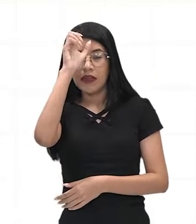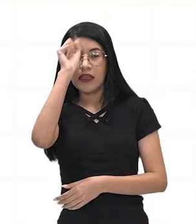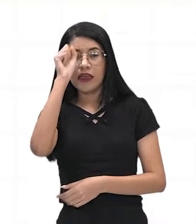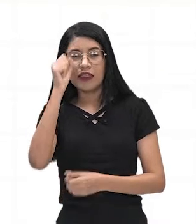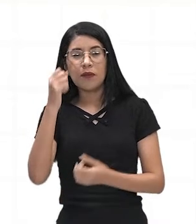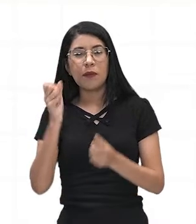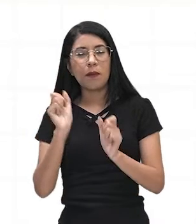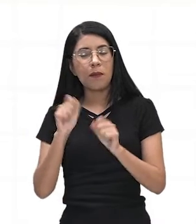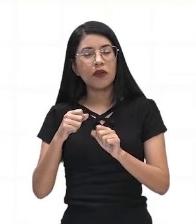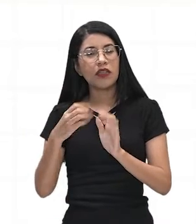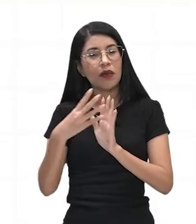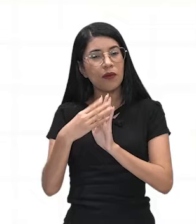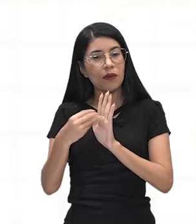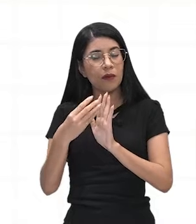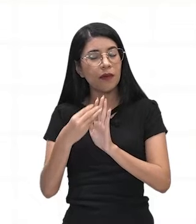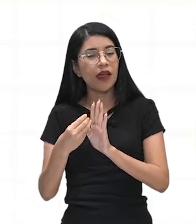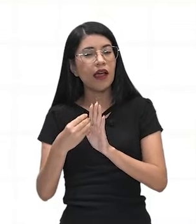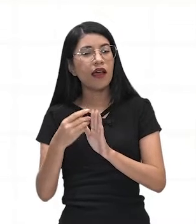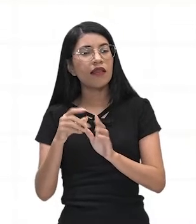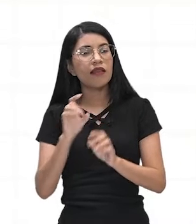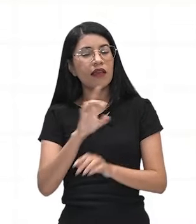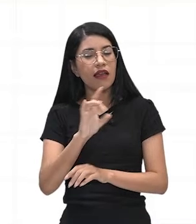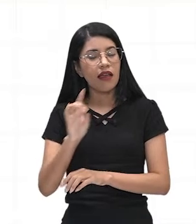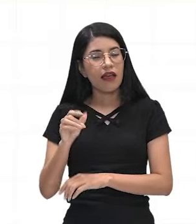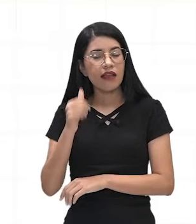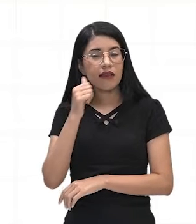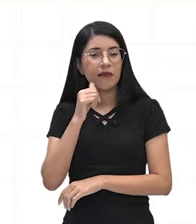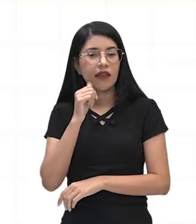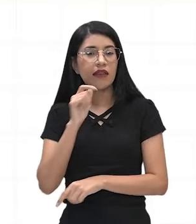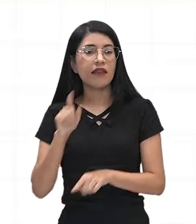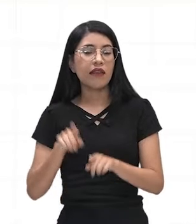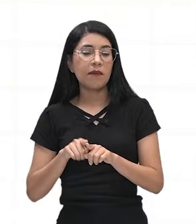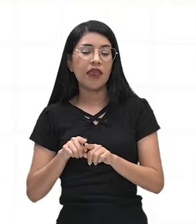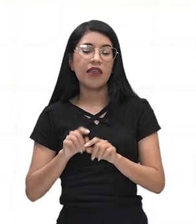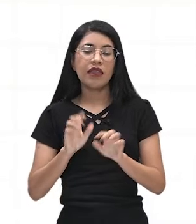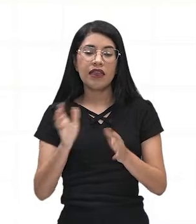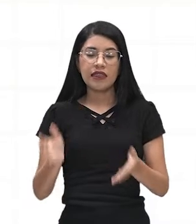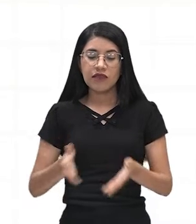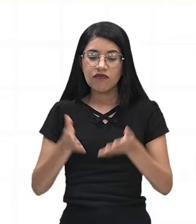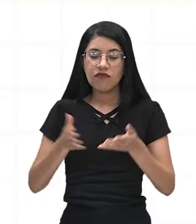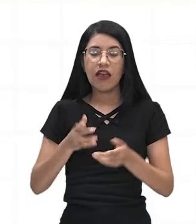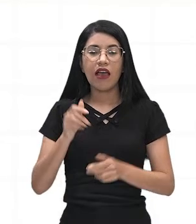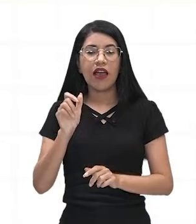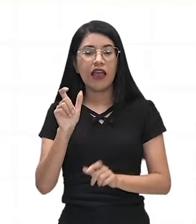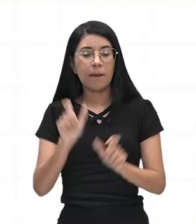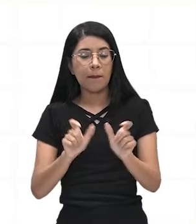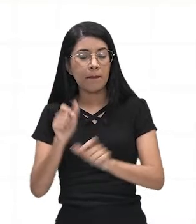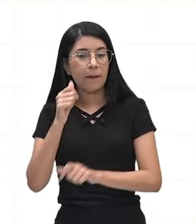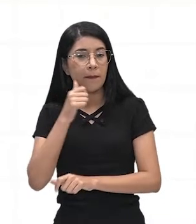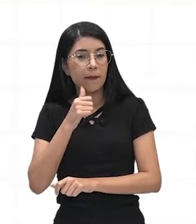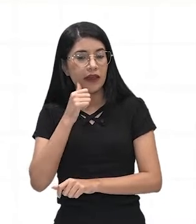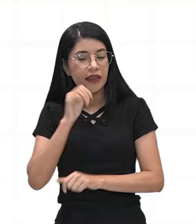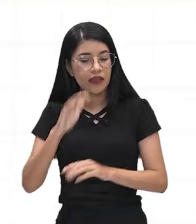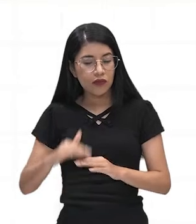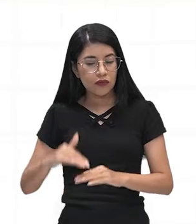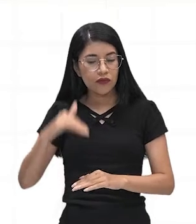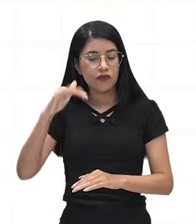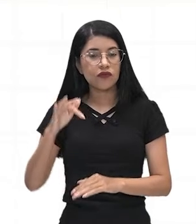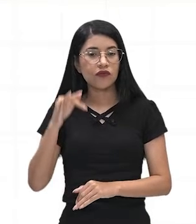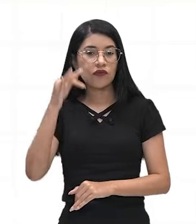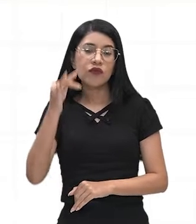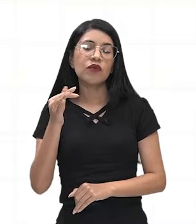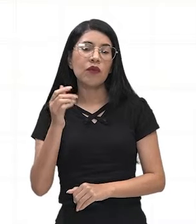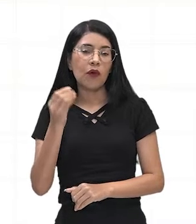inspirar nelas e também garantir que meninas e meninos tenham as mesmas oportunidades no futuro. Por isso